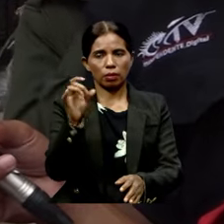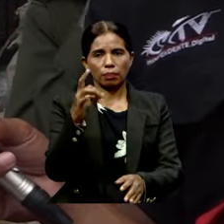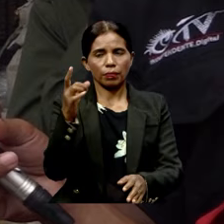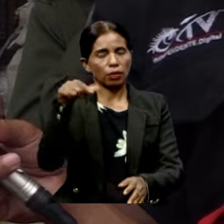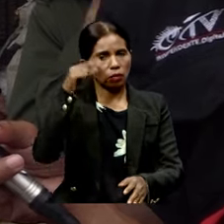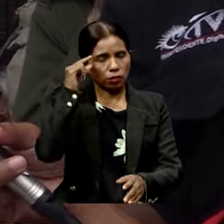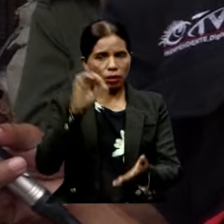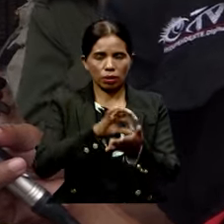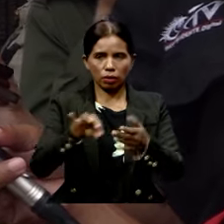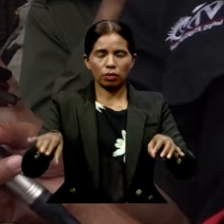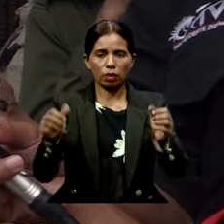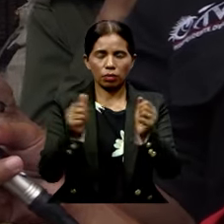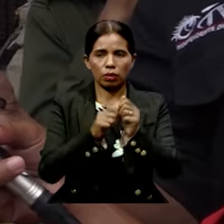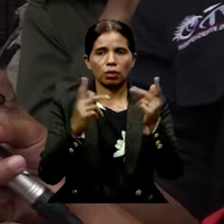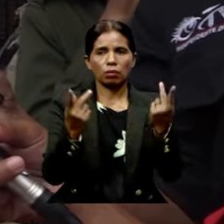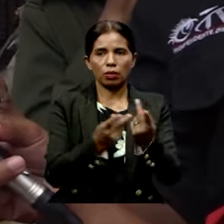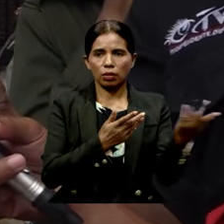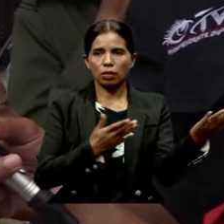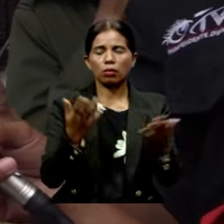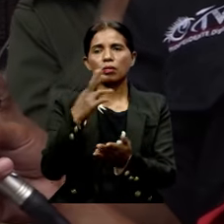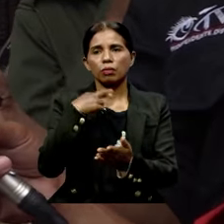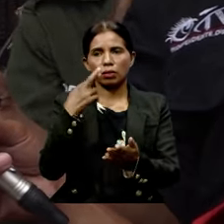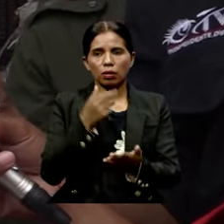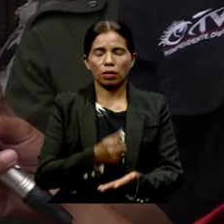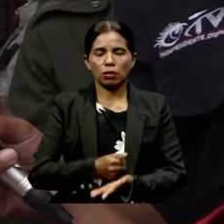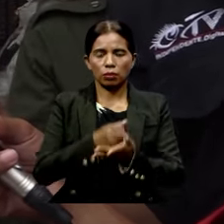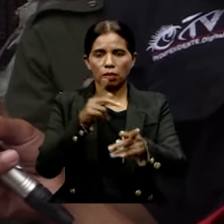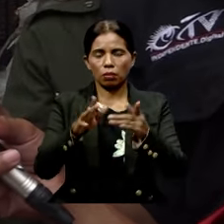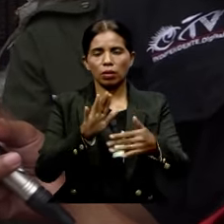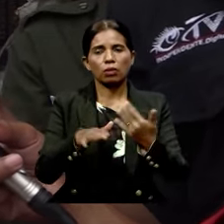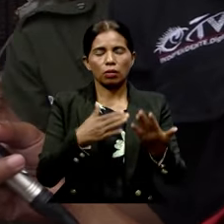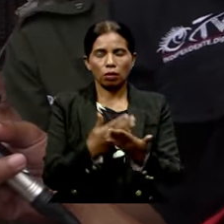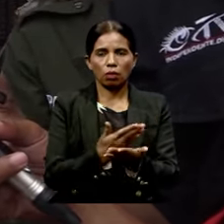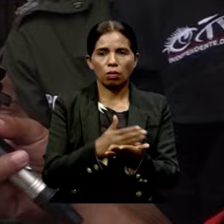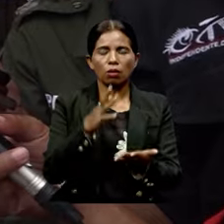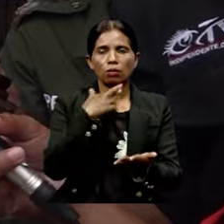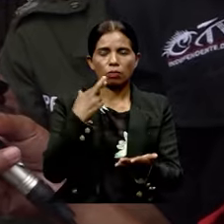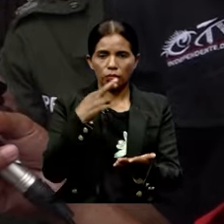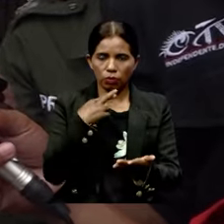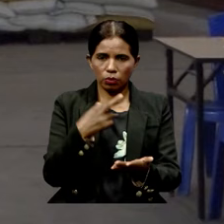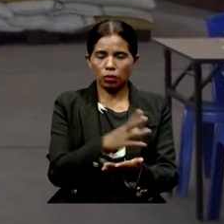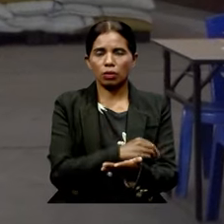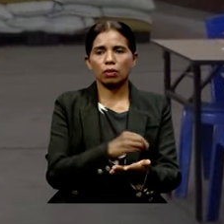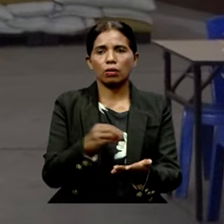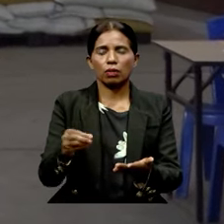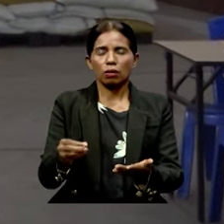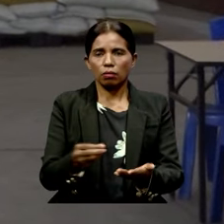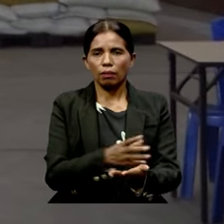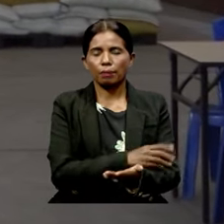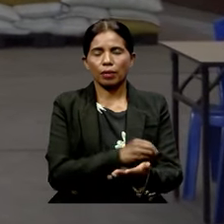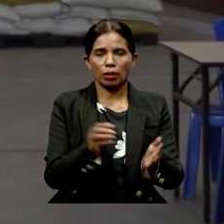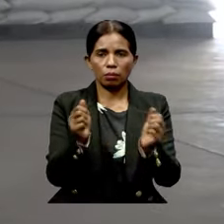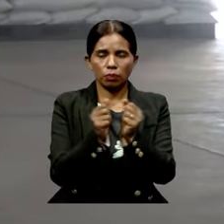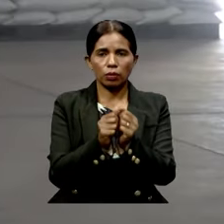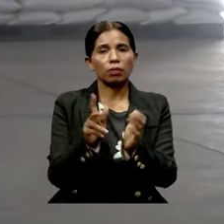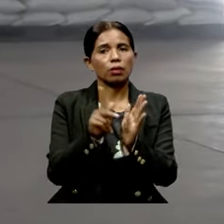governo asinaon akordu ho empresa importador fos, ho di fasilita povo atu belesosa fos marca beruang merah, ho amor da familia, kilograma